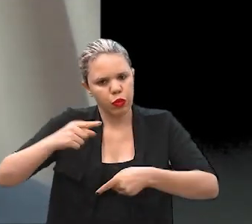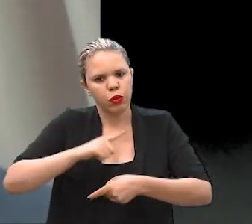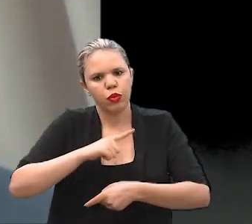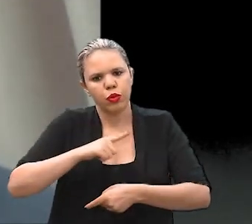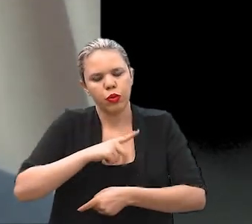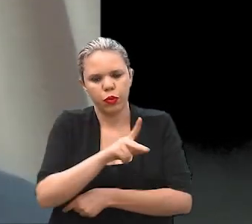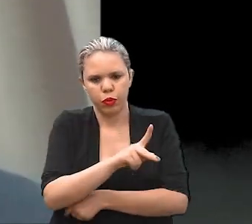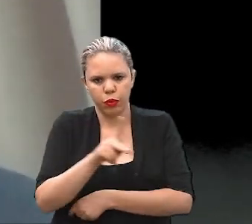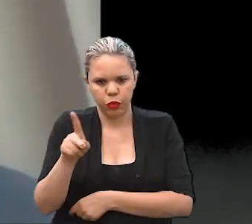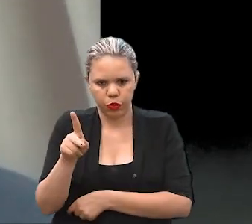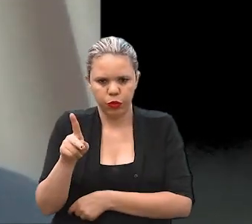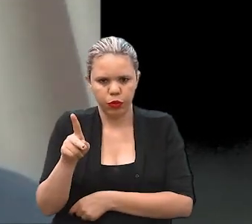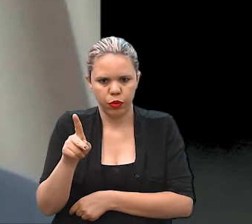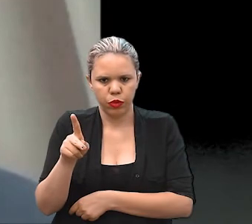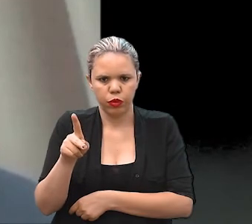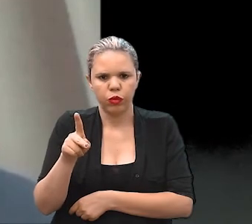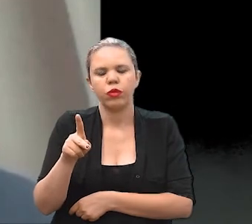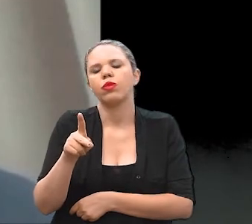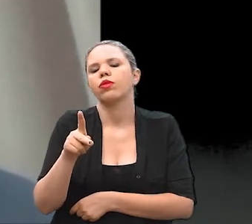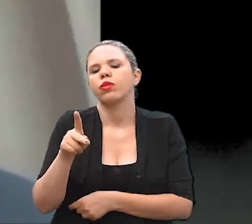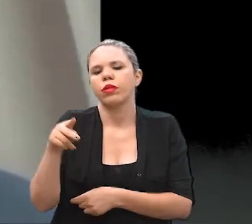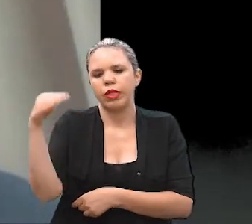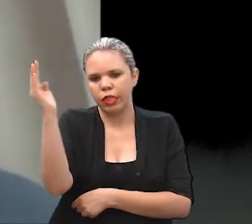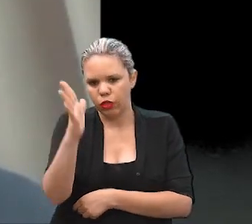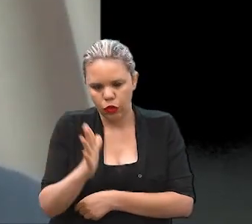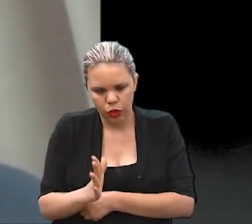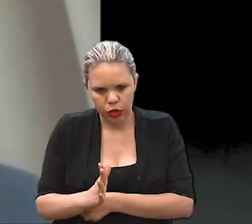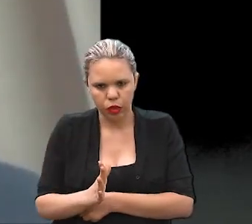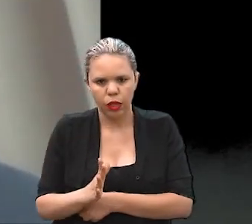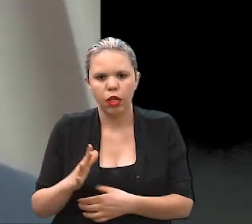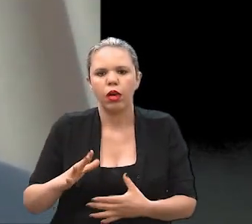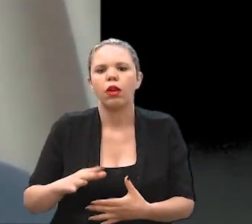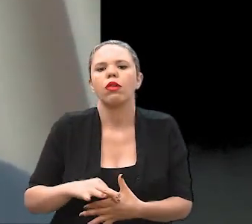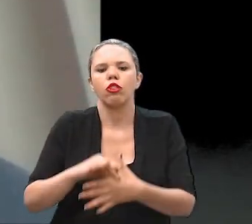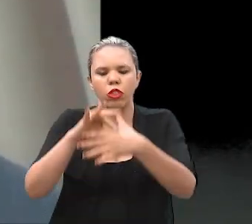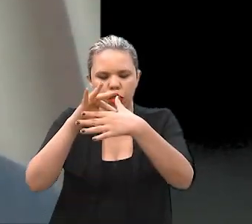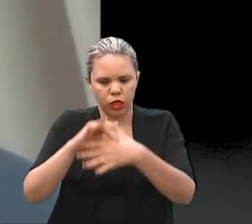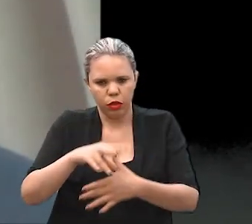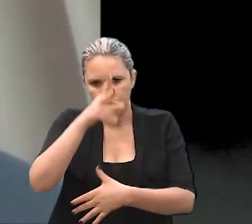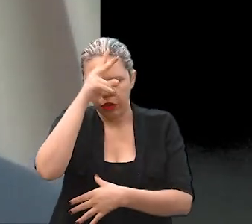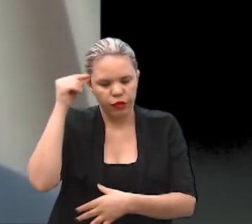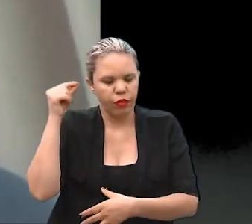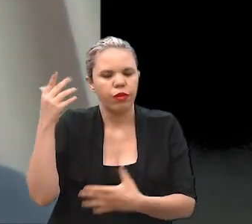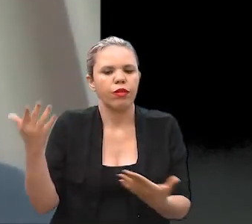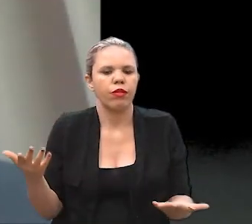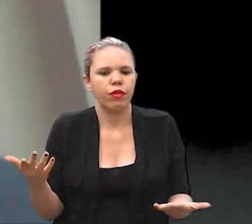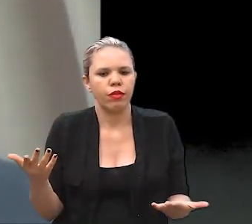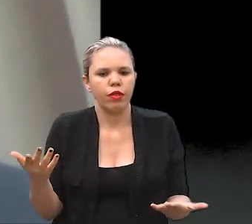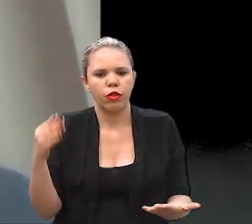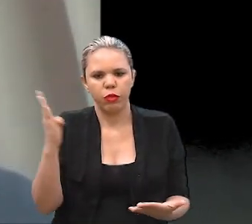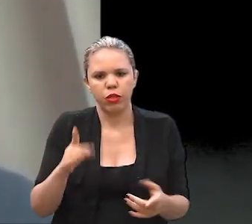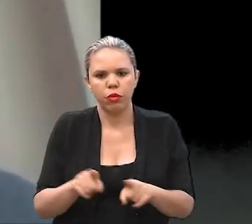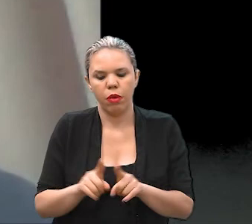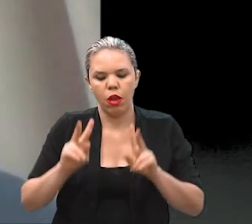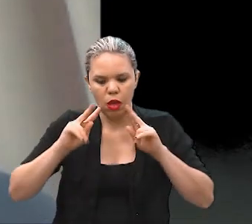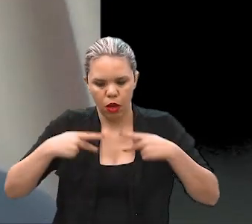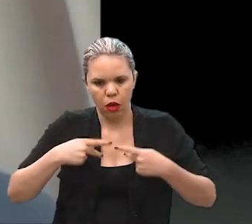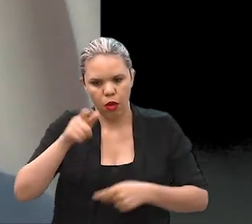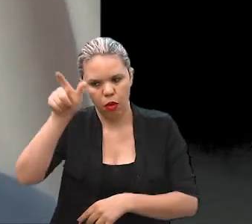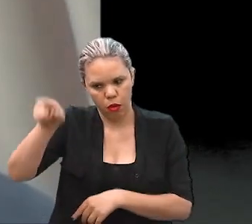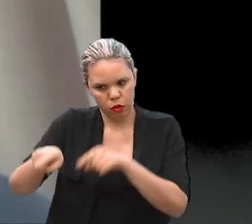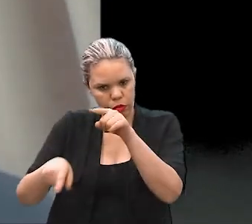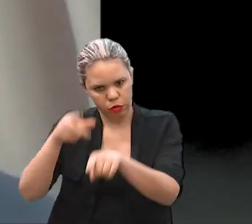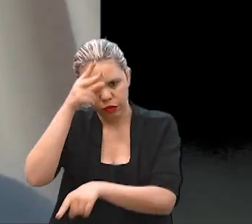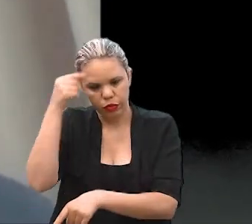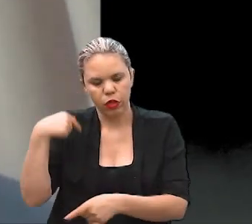como presidente da Frente Nacional do Prefeito, e como ele sempre diz, que é humano. Ser humano, neste momento, é